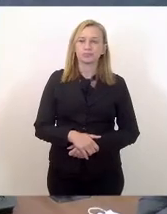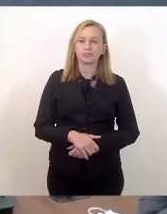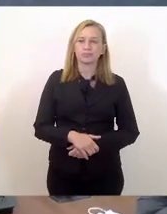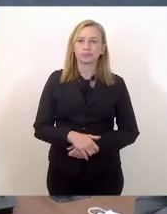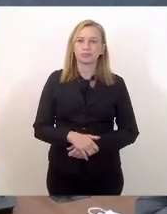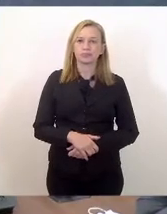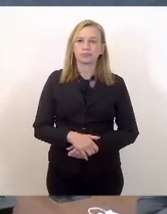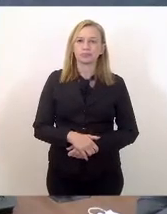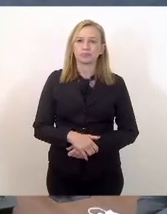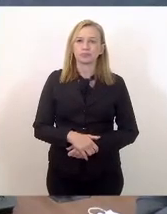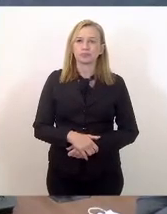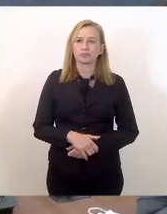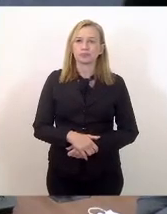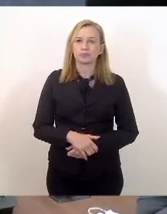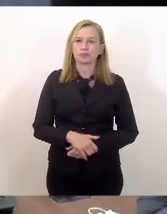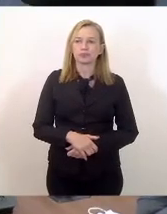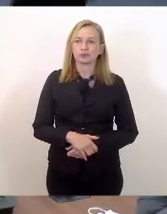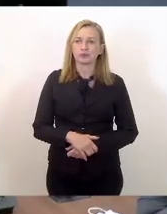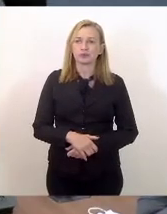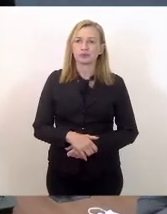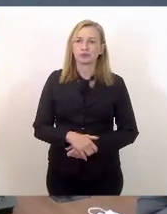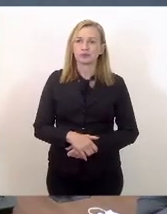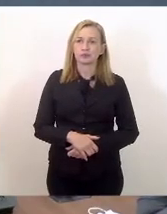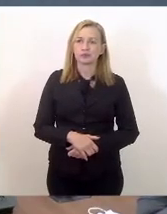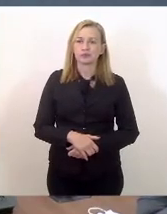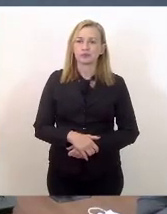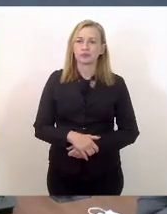Tem que testar tudo isso aí, tem que estar tudo desligado,